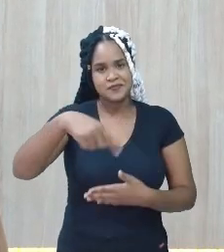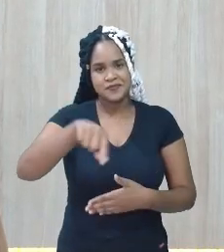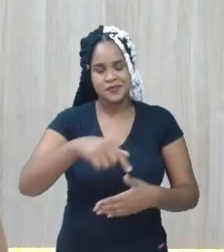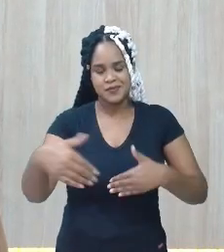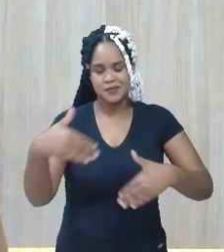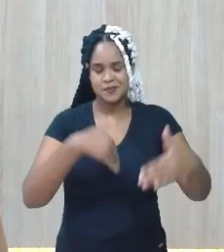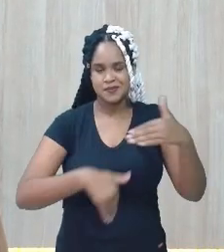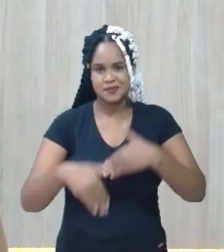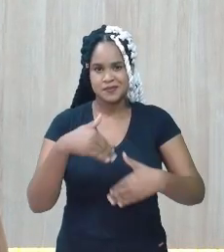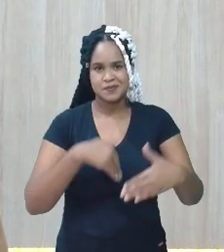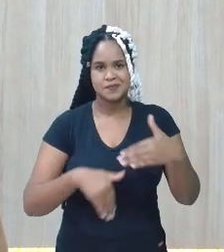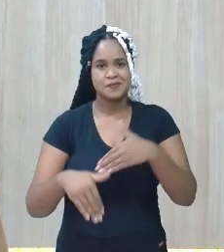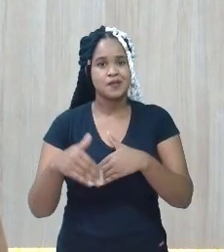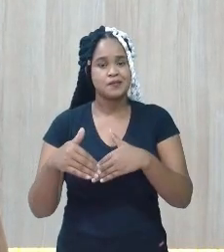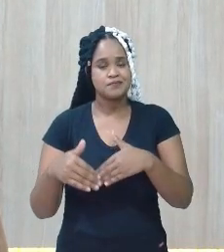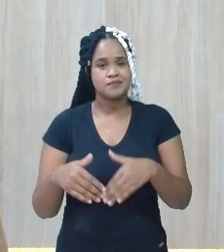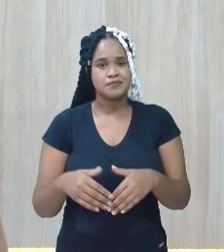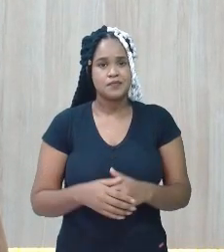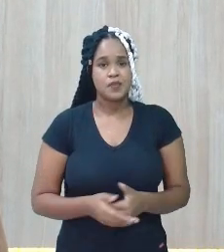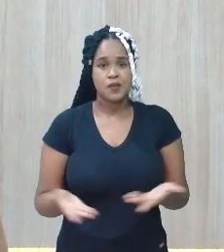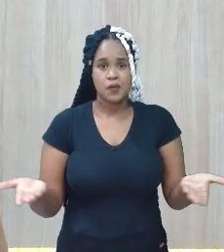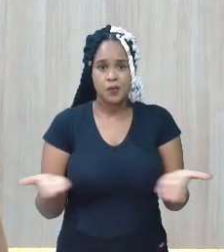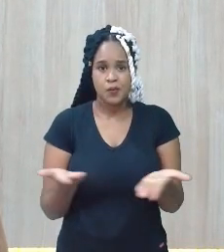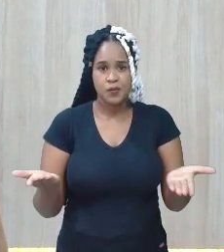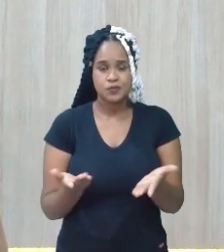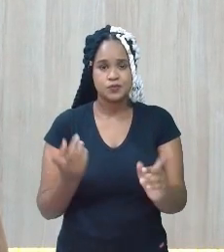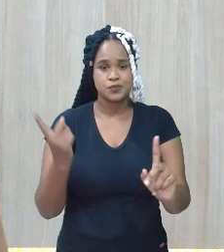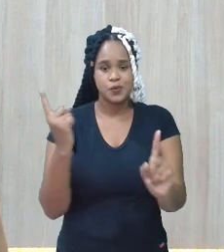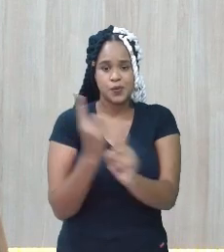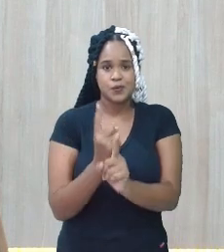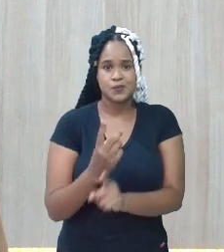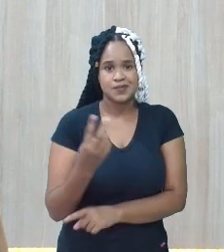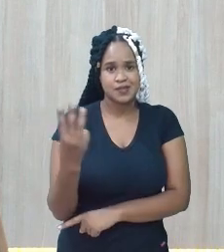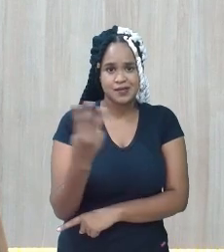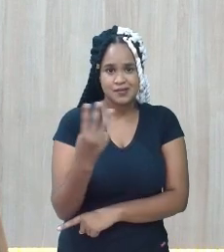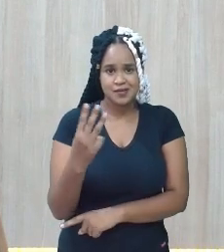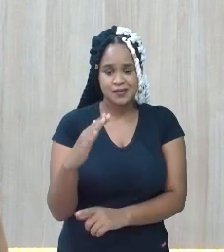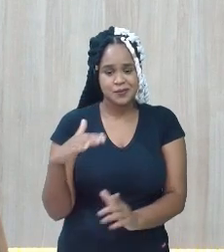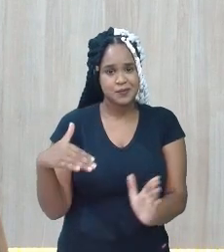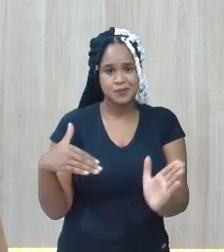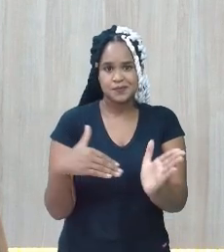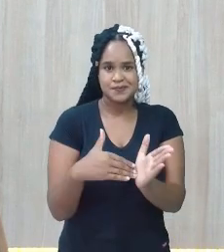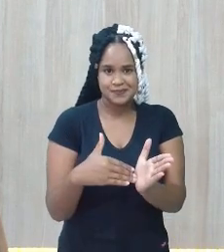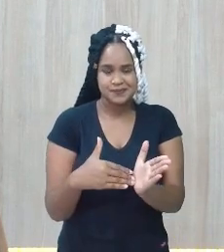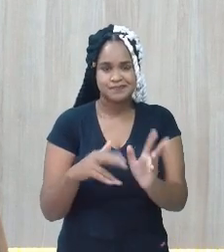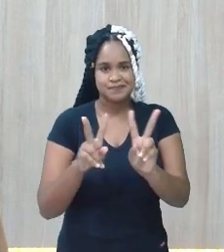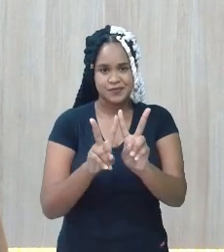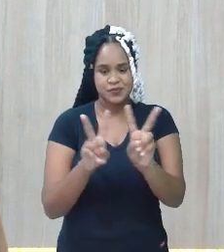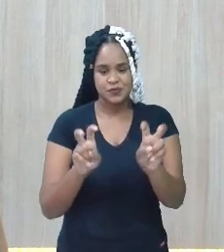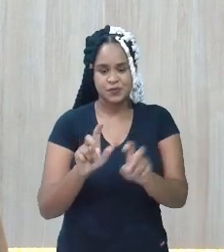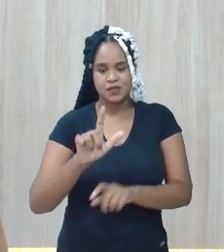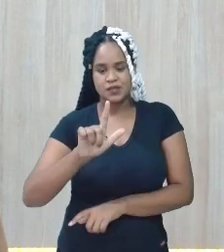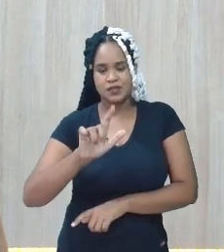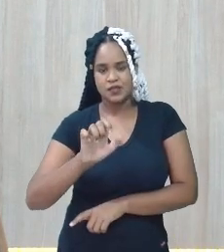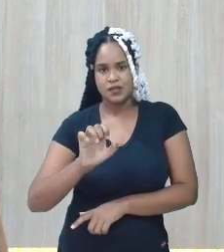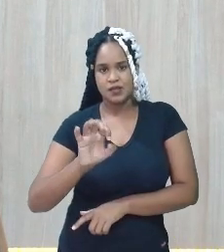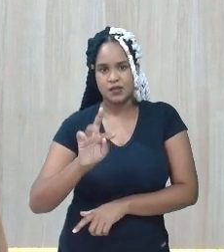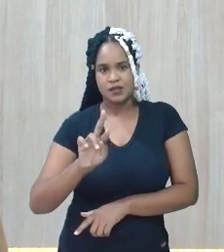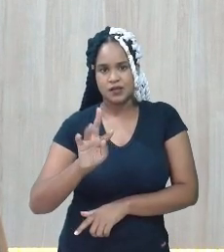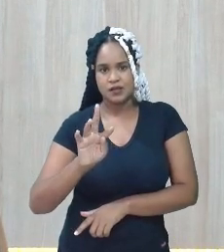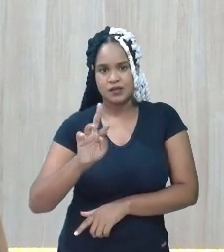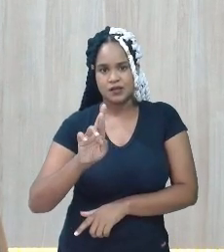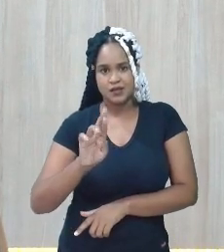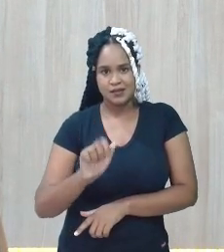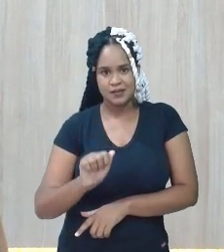participar e acompanhar. Hoje estamos no nosso terceiro e último encontro, falando sobre letramento digital, mas antes eu queria pedir para